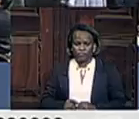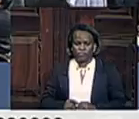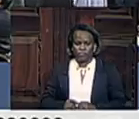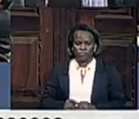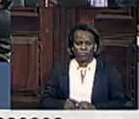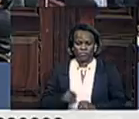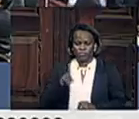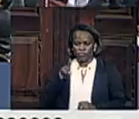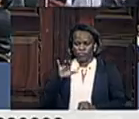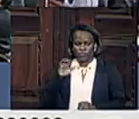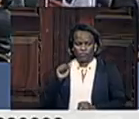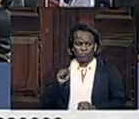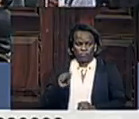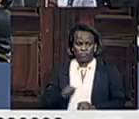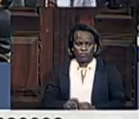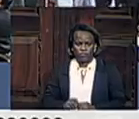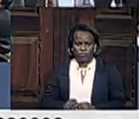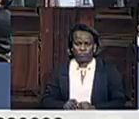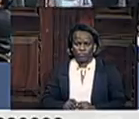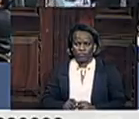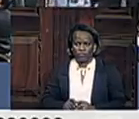Deputado Dica.